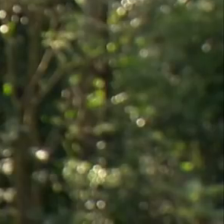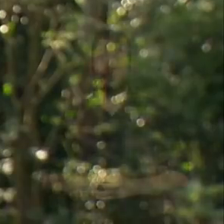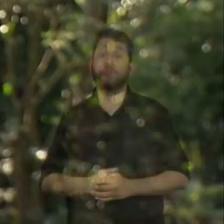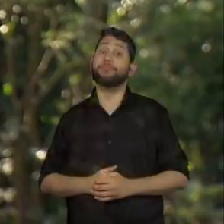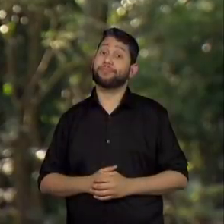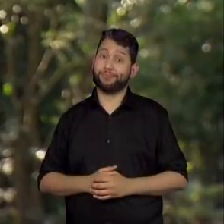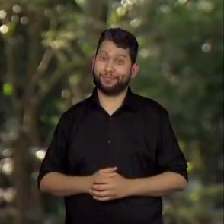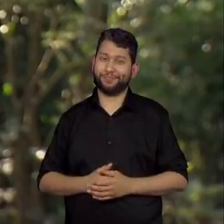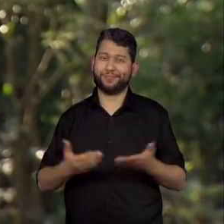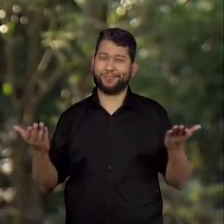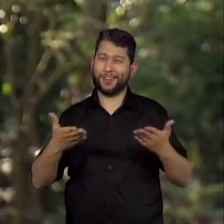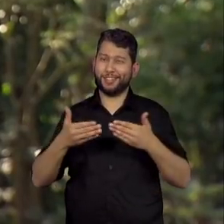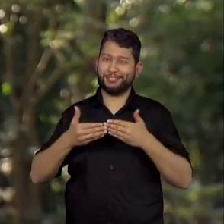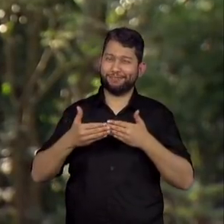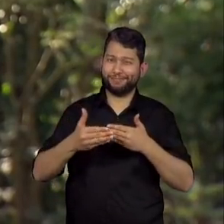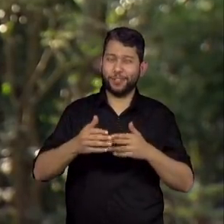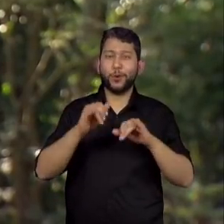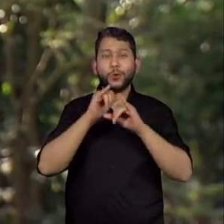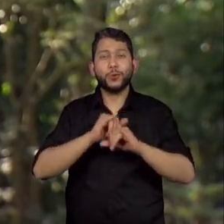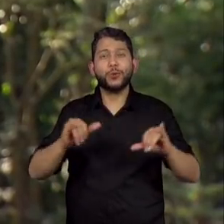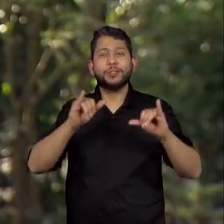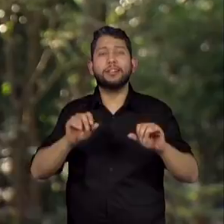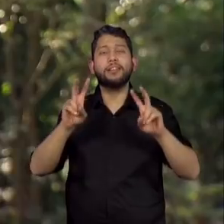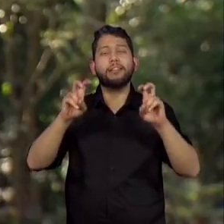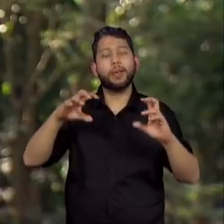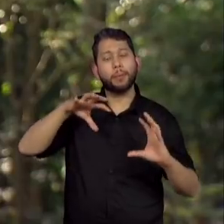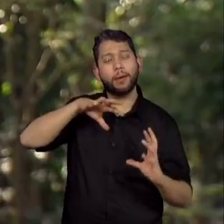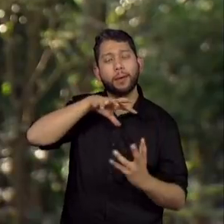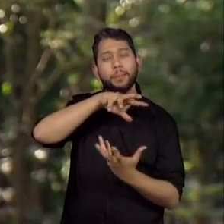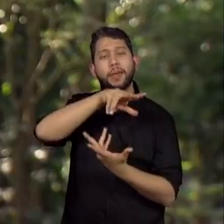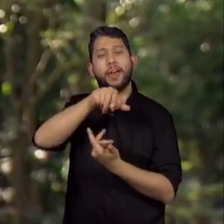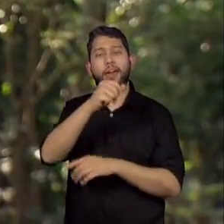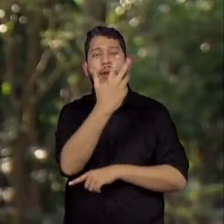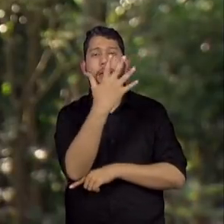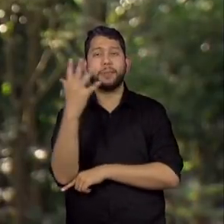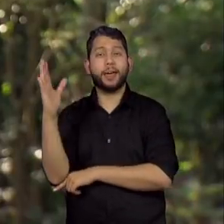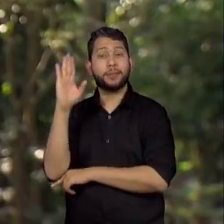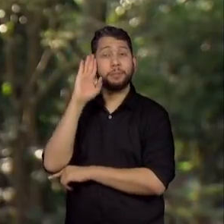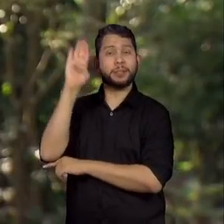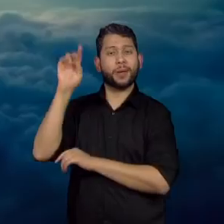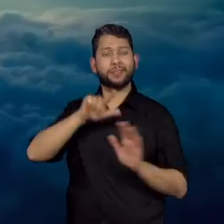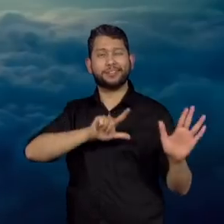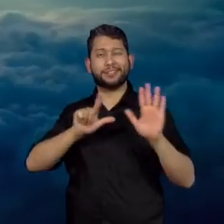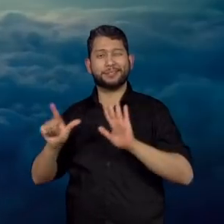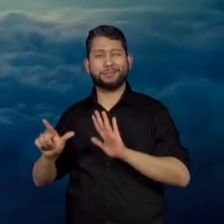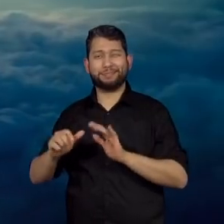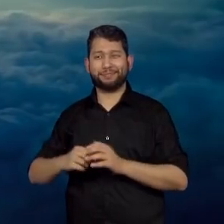E agora você acompanha as notícias socioambientais que tiveram destaque na semana.